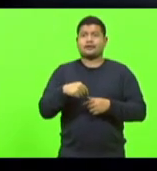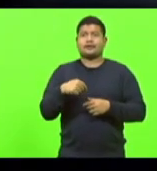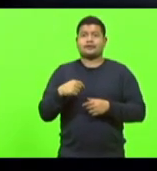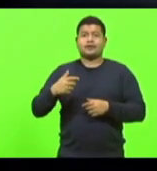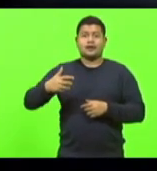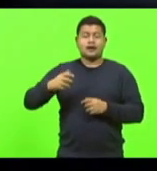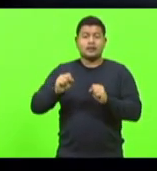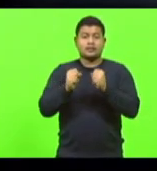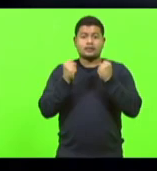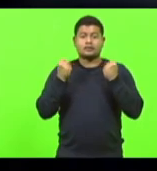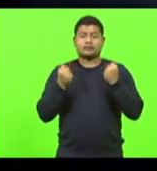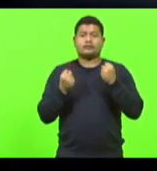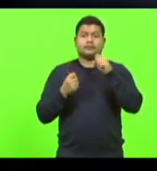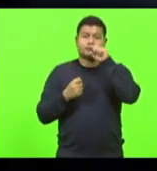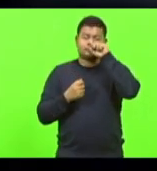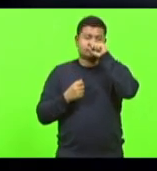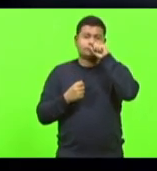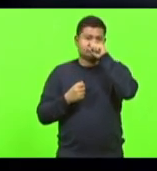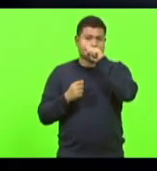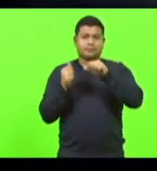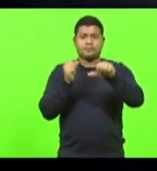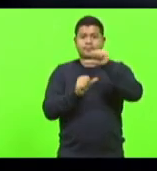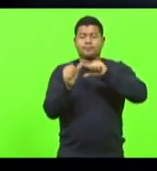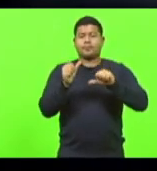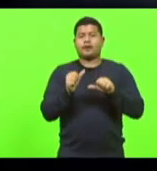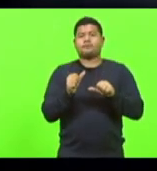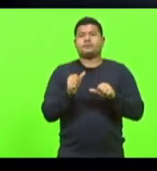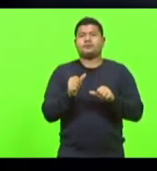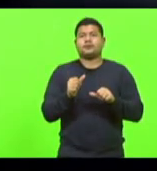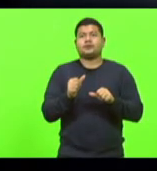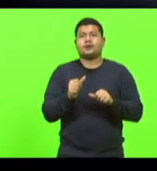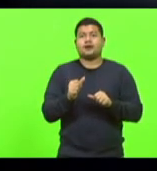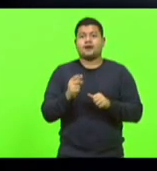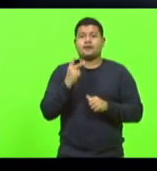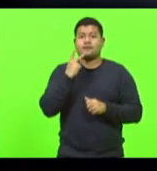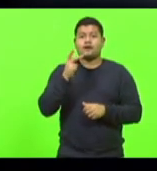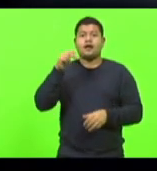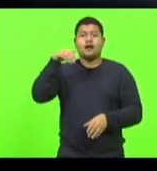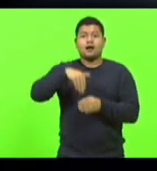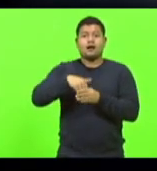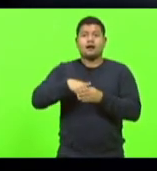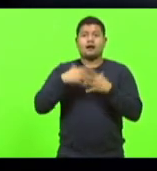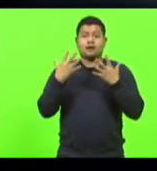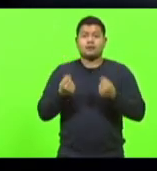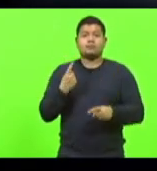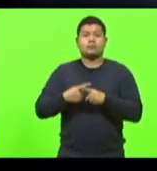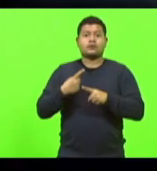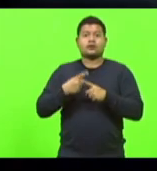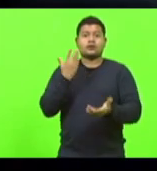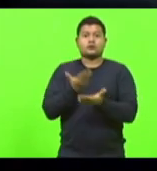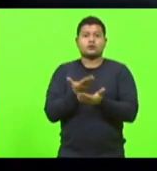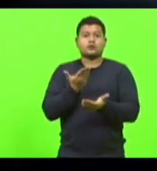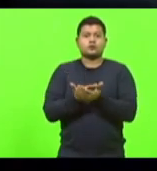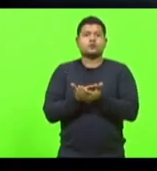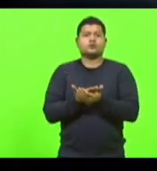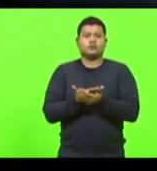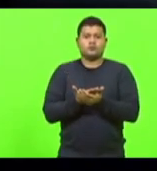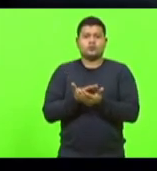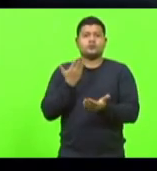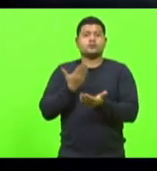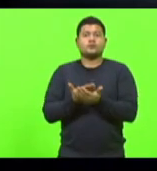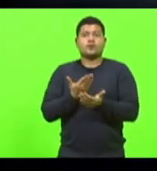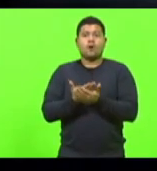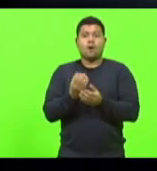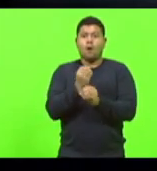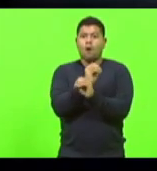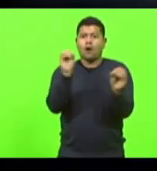alguém que defendeu a reforma aqui dizendo que ele vota a favor que estudou ótimo que estudou mas eu quero